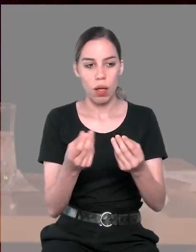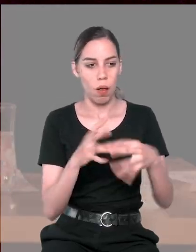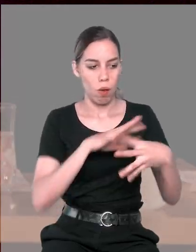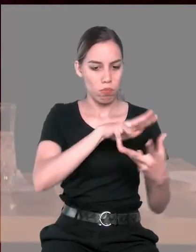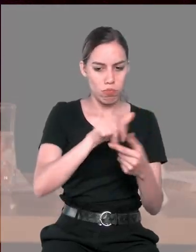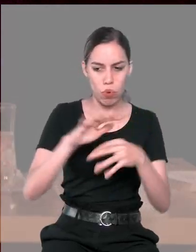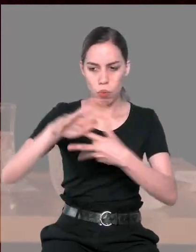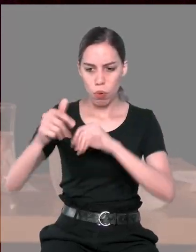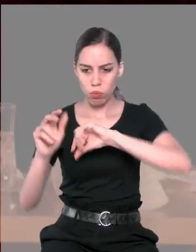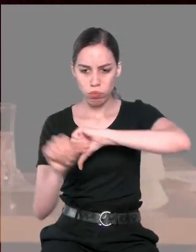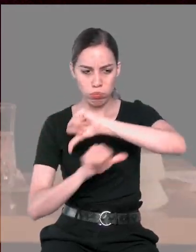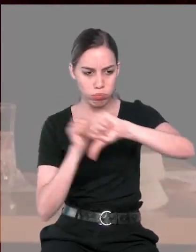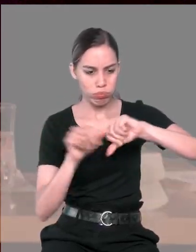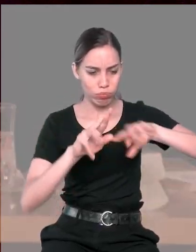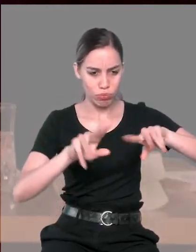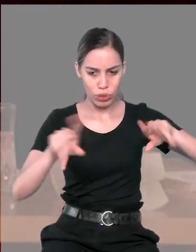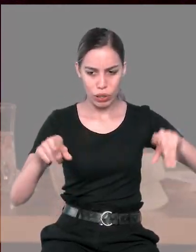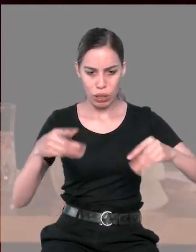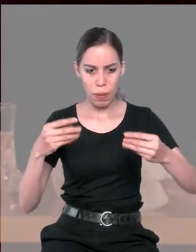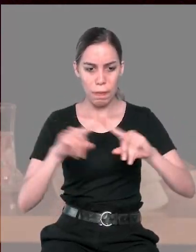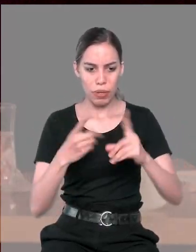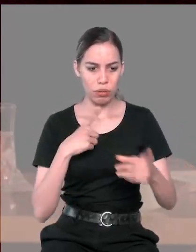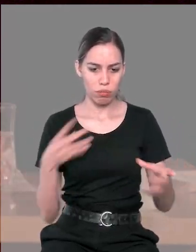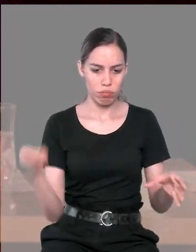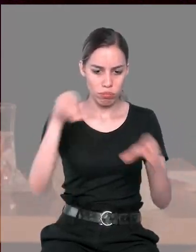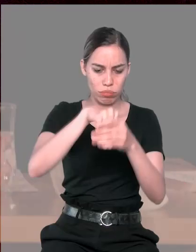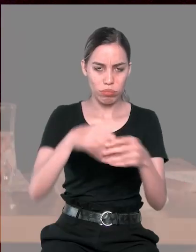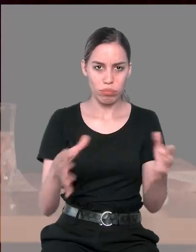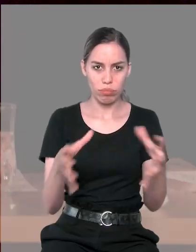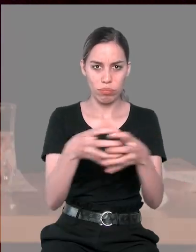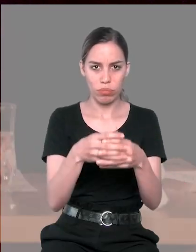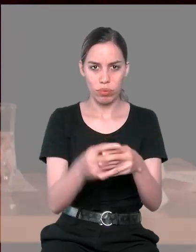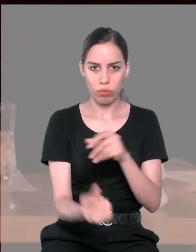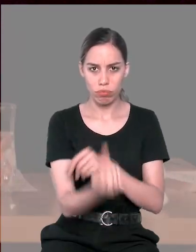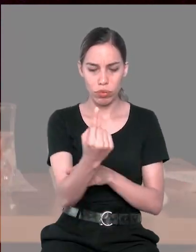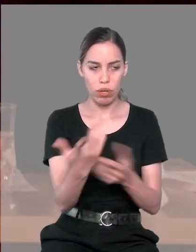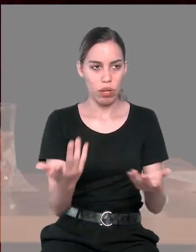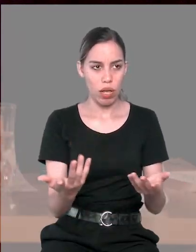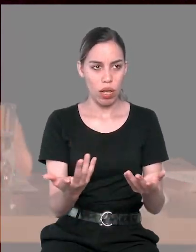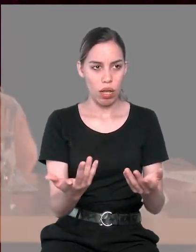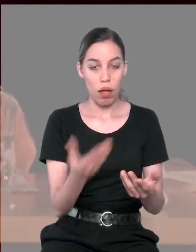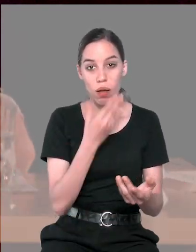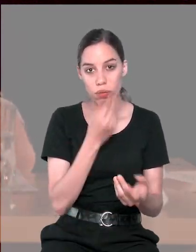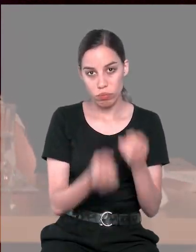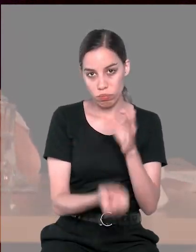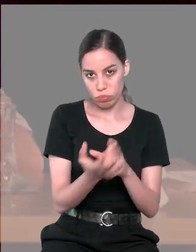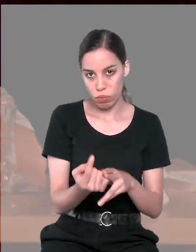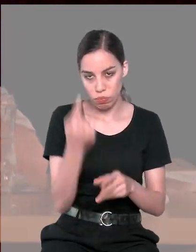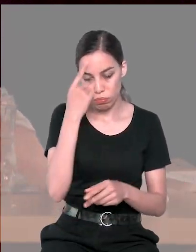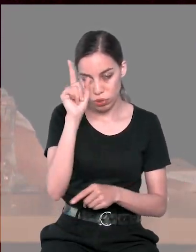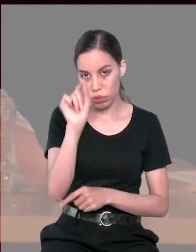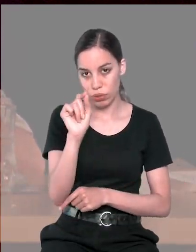heterogêneos em que tudo está o tempo todo se interseccionando. Né? E aí ele vai fazer uma ideia que é